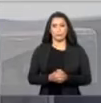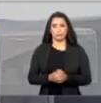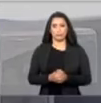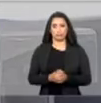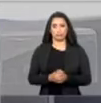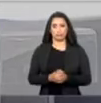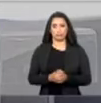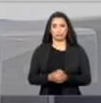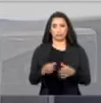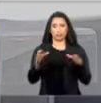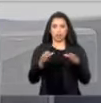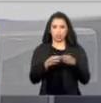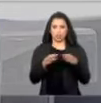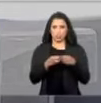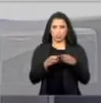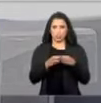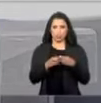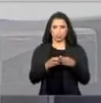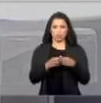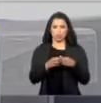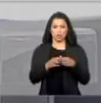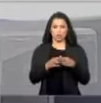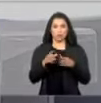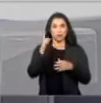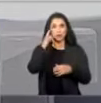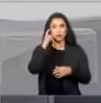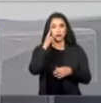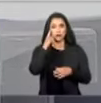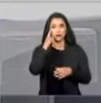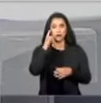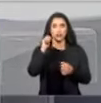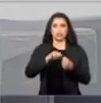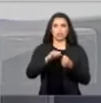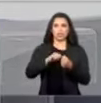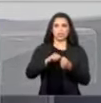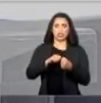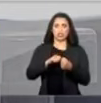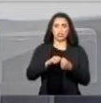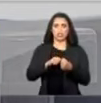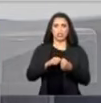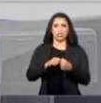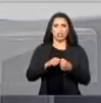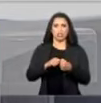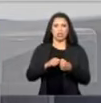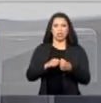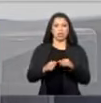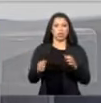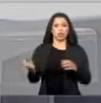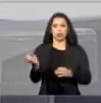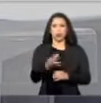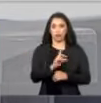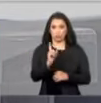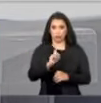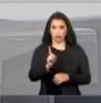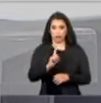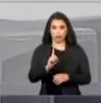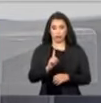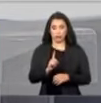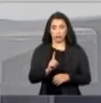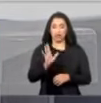Esse grupo optou por não inventar a roda e retomou o desenho tripartite, a qual já